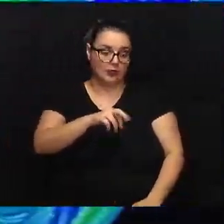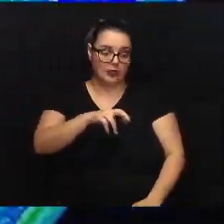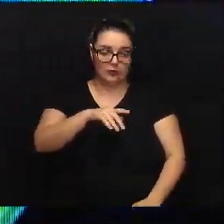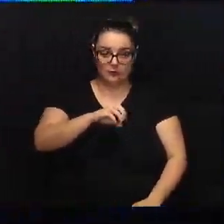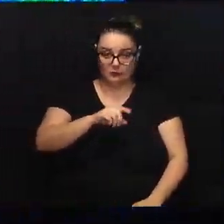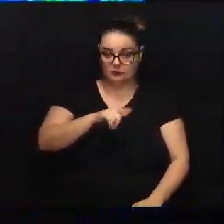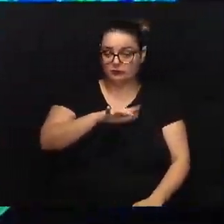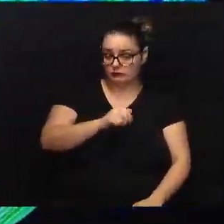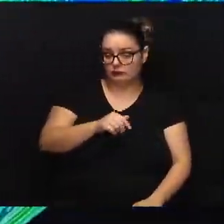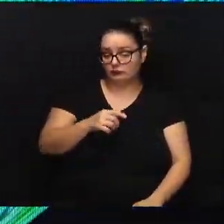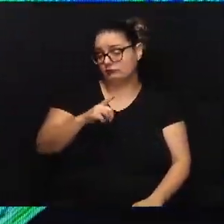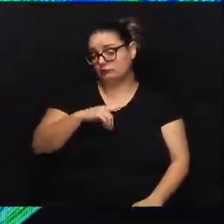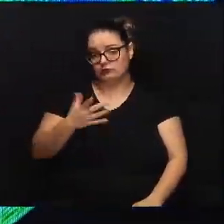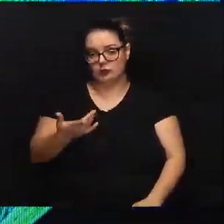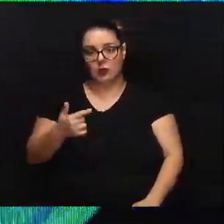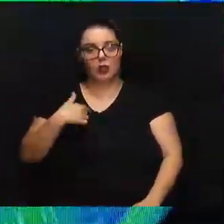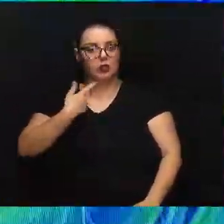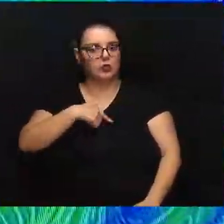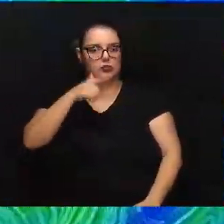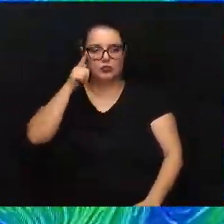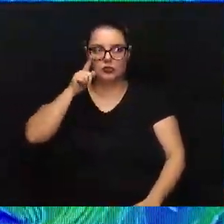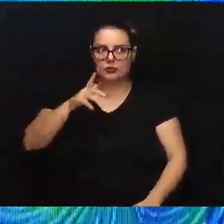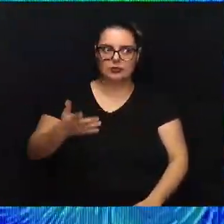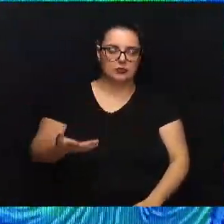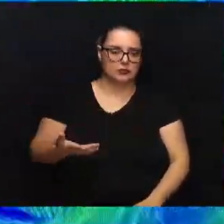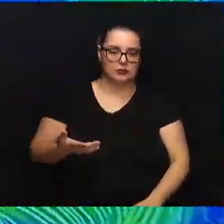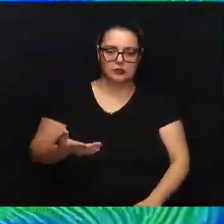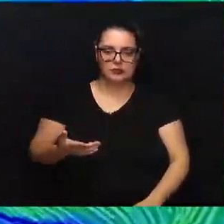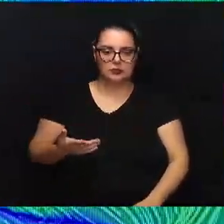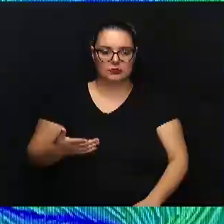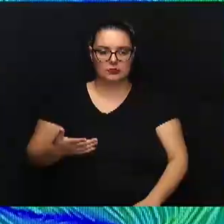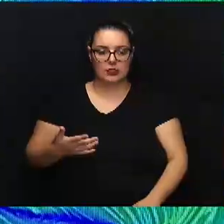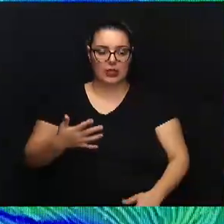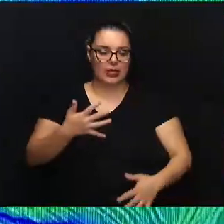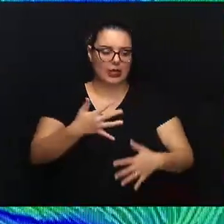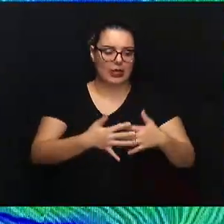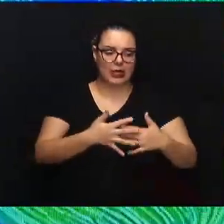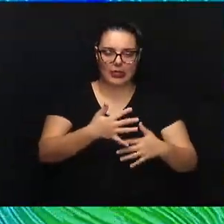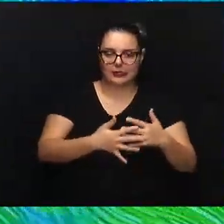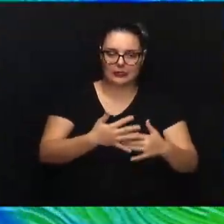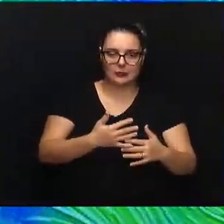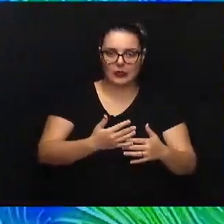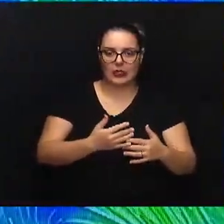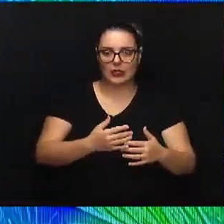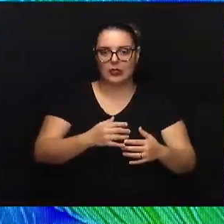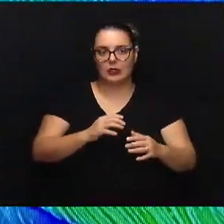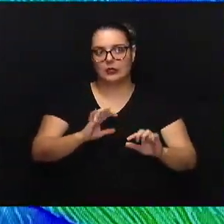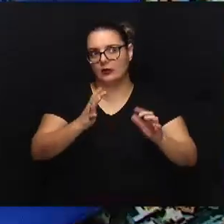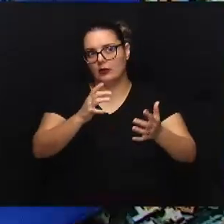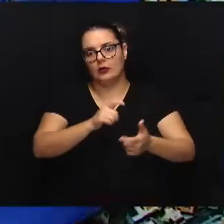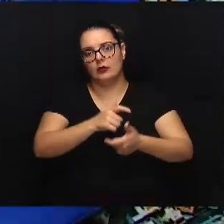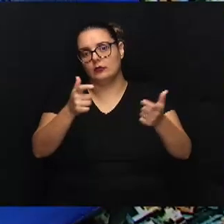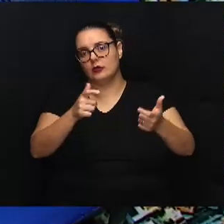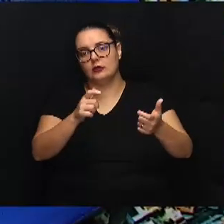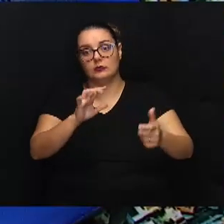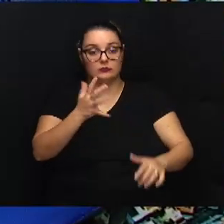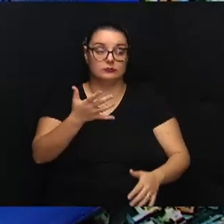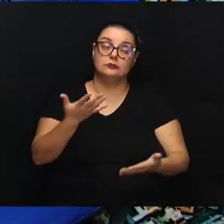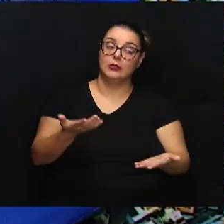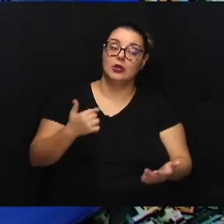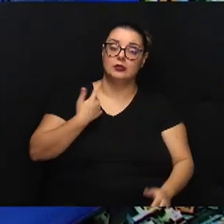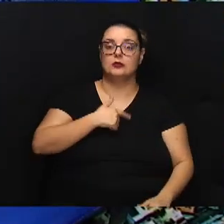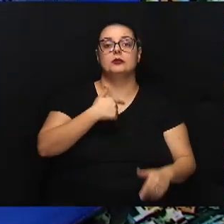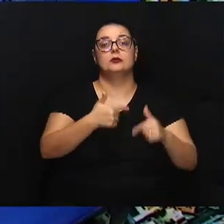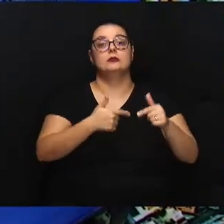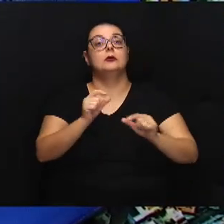tem, ele visa. A gente não consegue impedir que eventos extremos ocorram, mas a gente busca trabalhar para